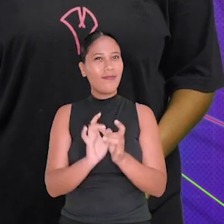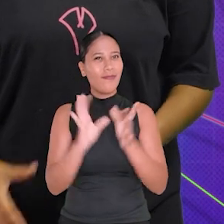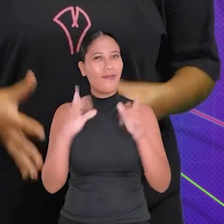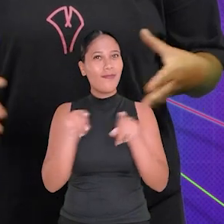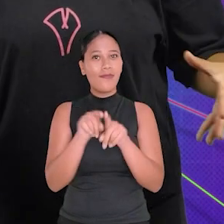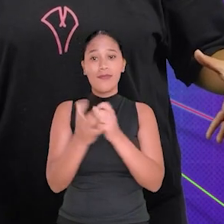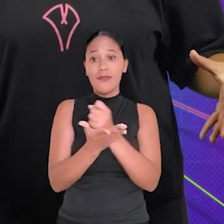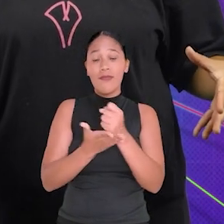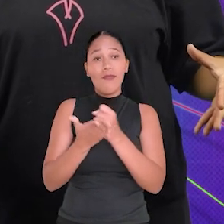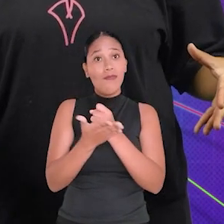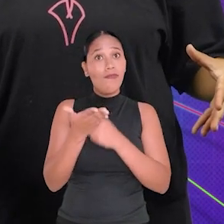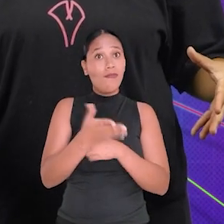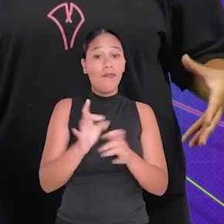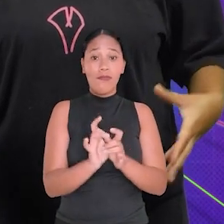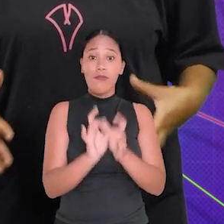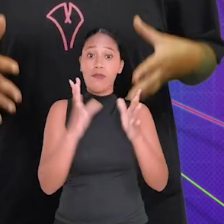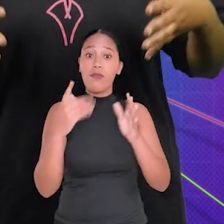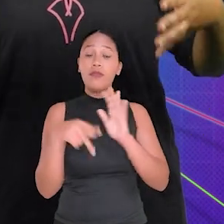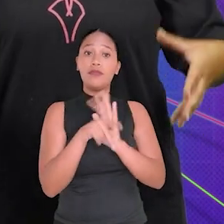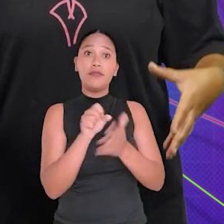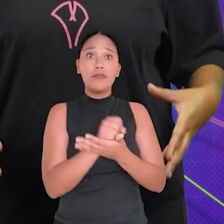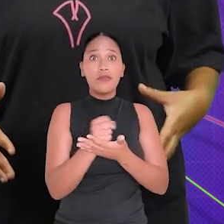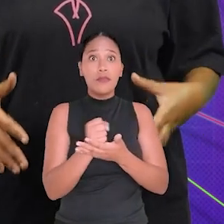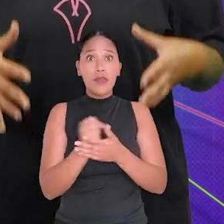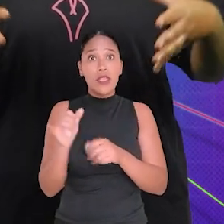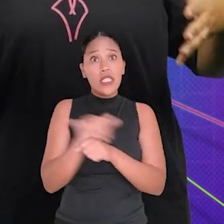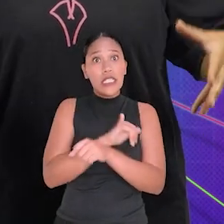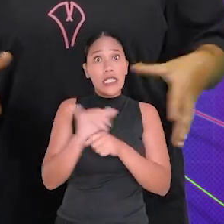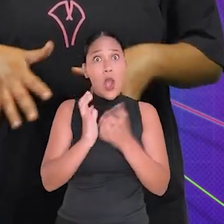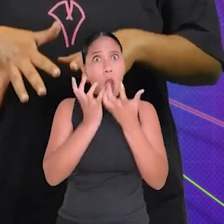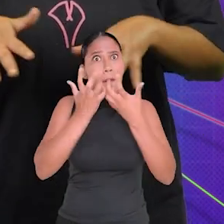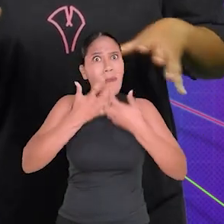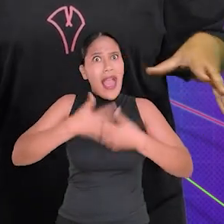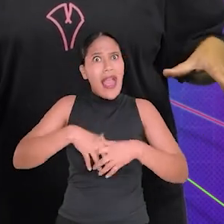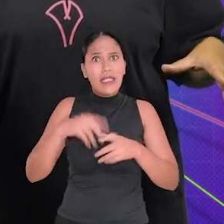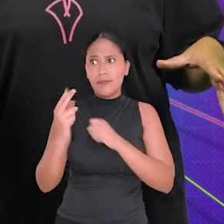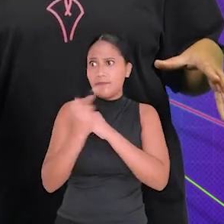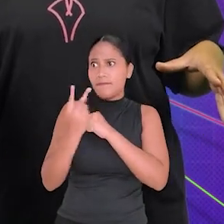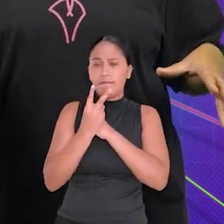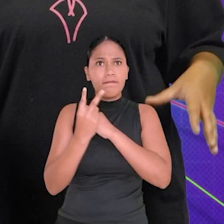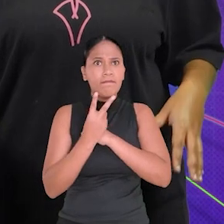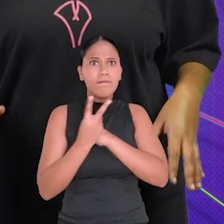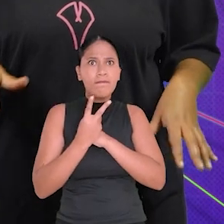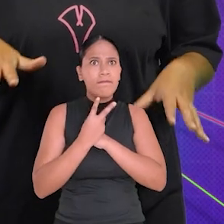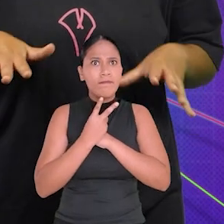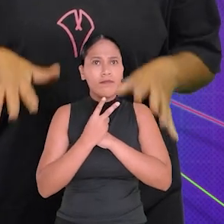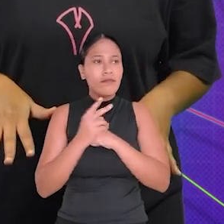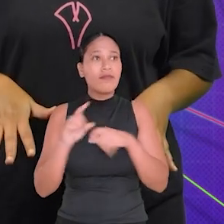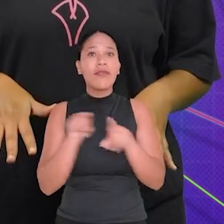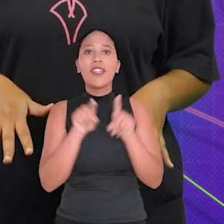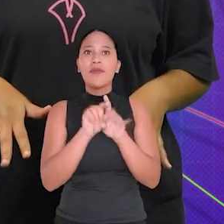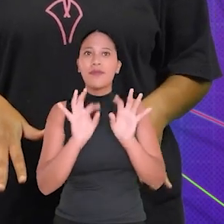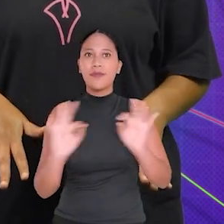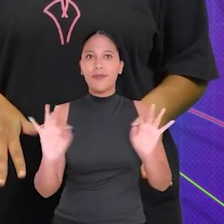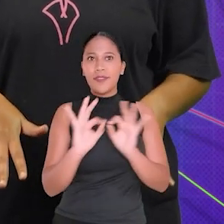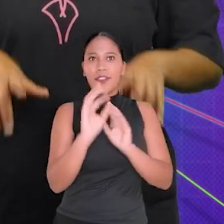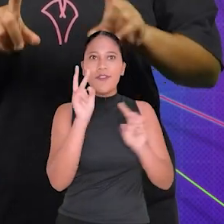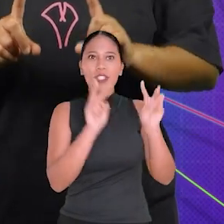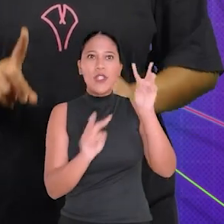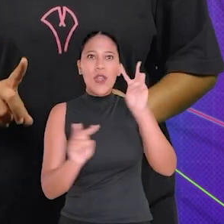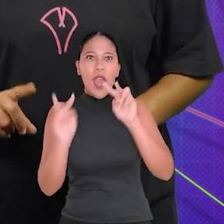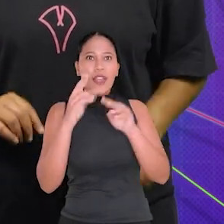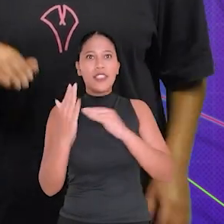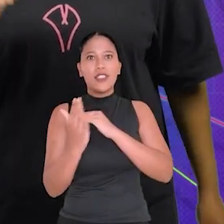e as composições gráficas básicas do jogo permitem os jogadores criar estratégias complexas de defesa, enquanto a presença de simetrias e